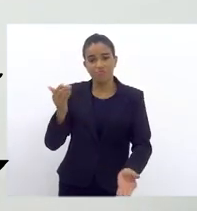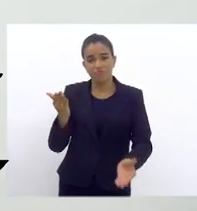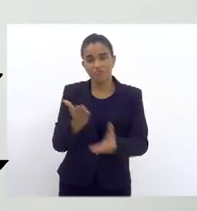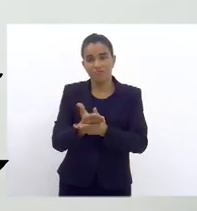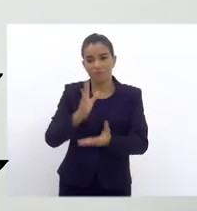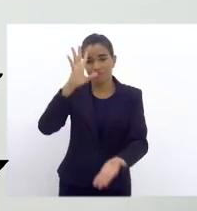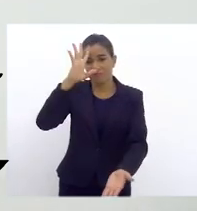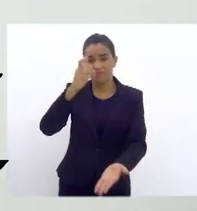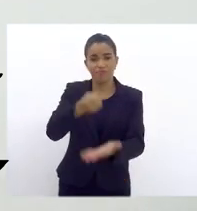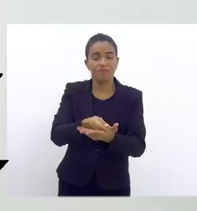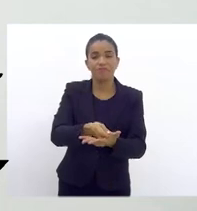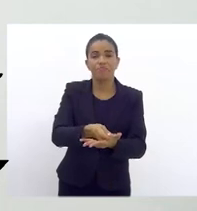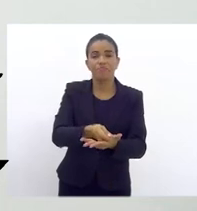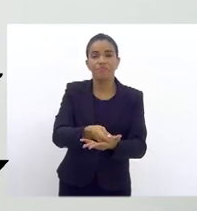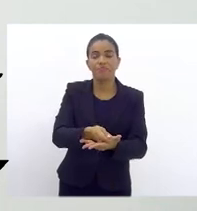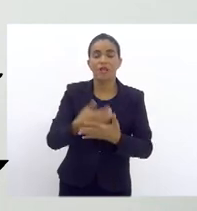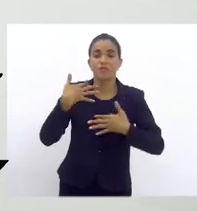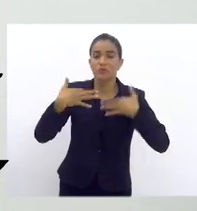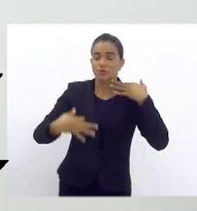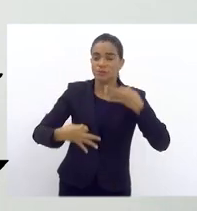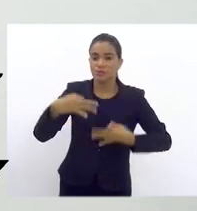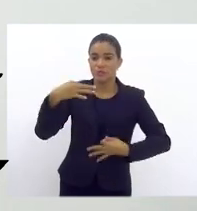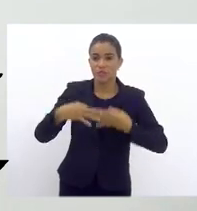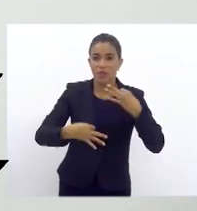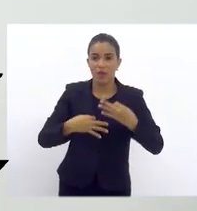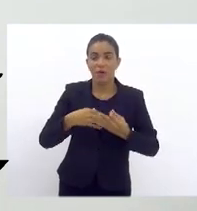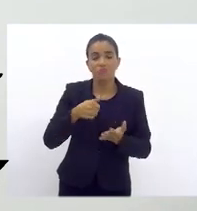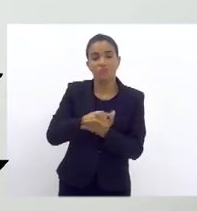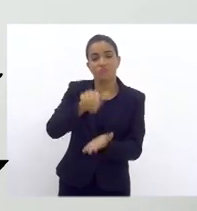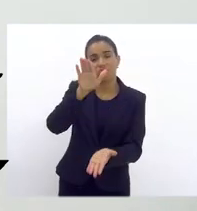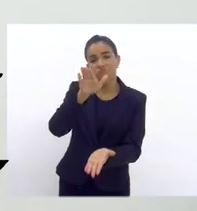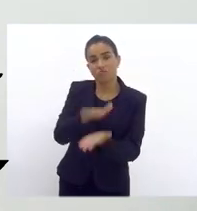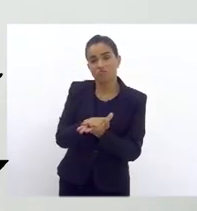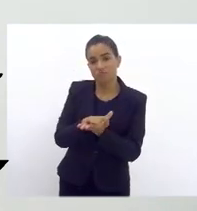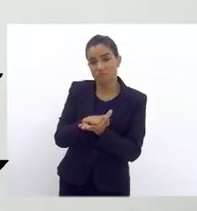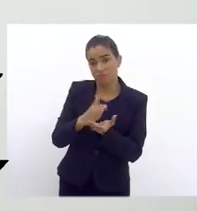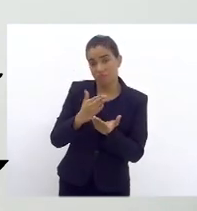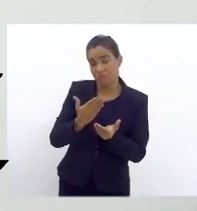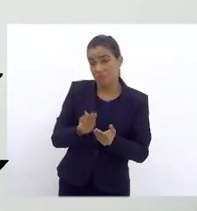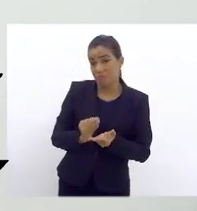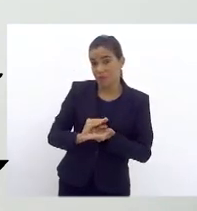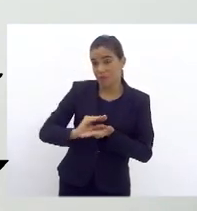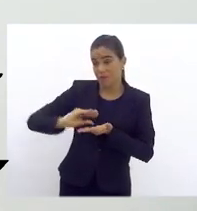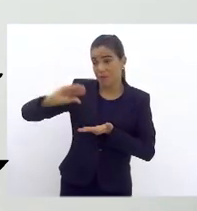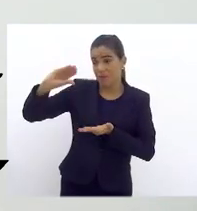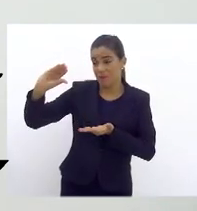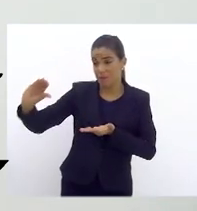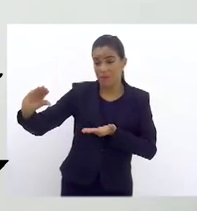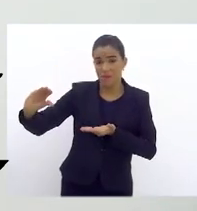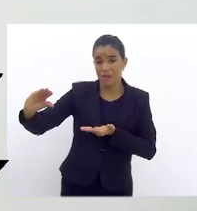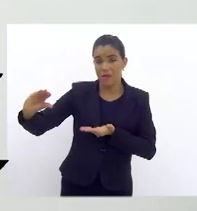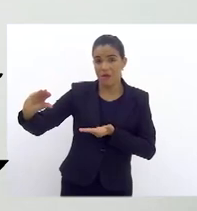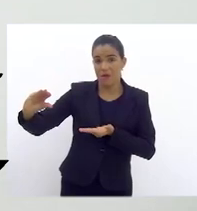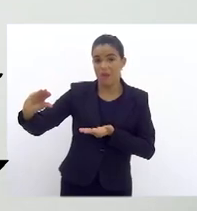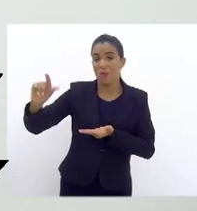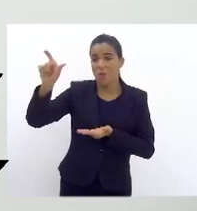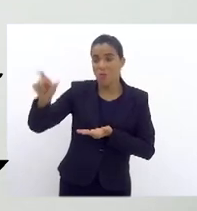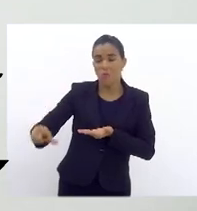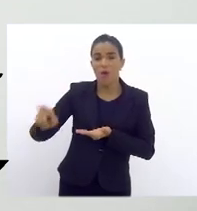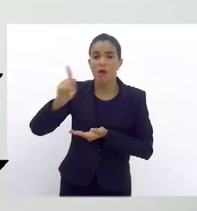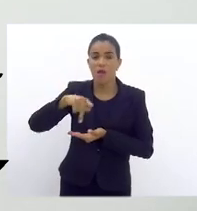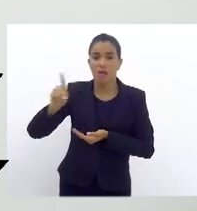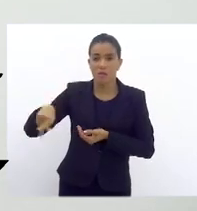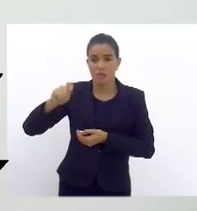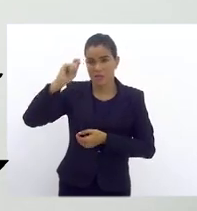uma sentença que trouxe uma indenização para uma pessoa uma uma professora